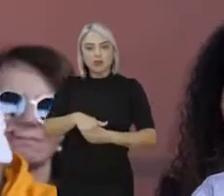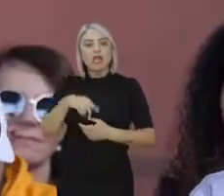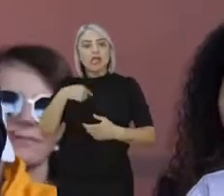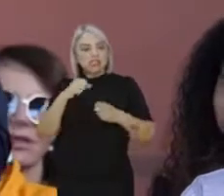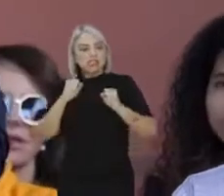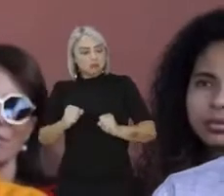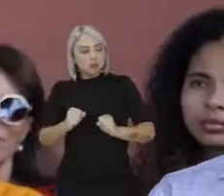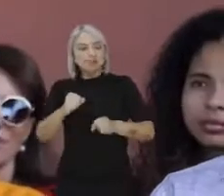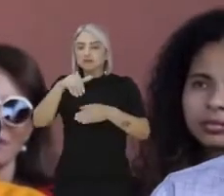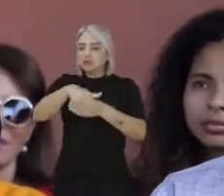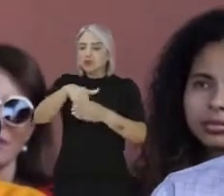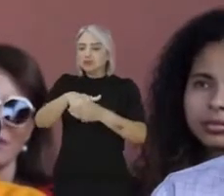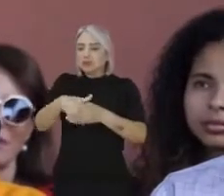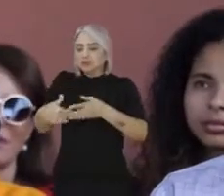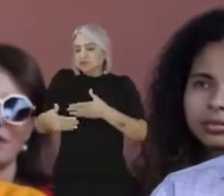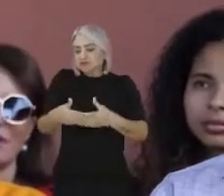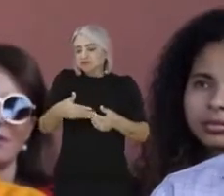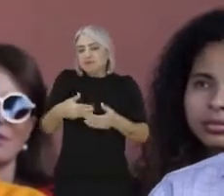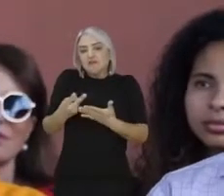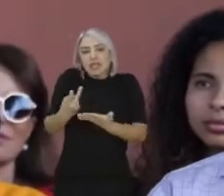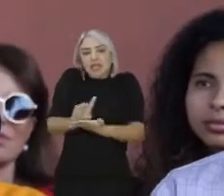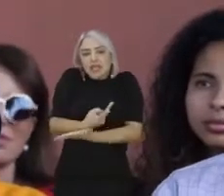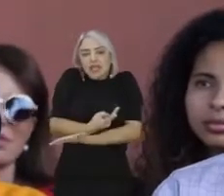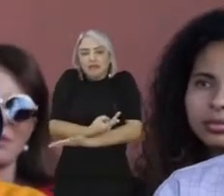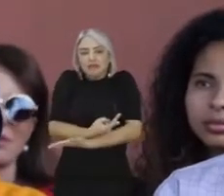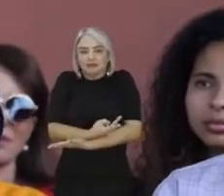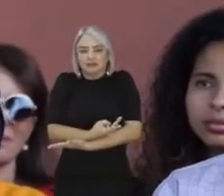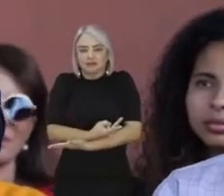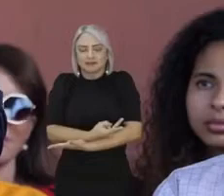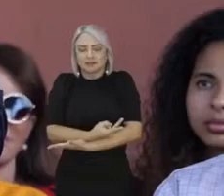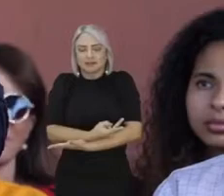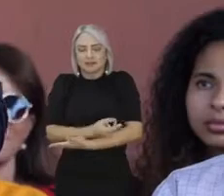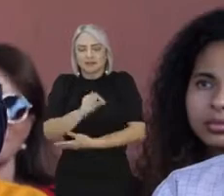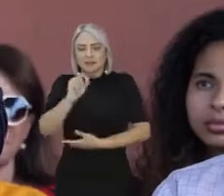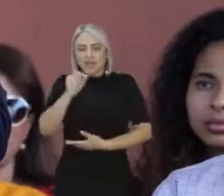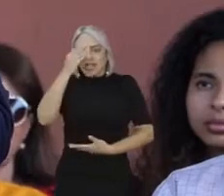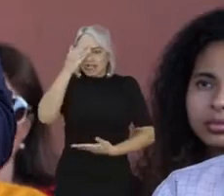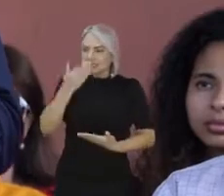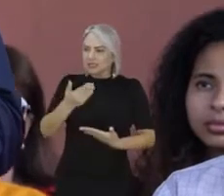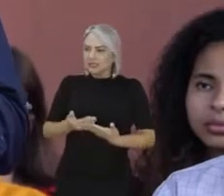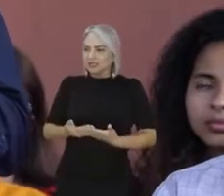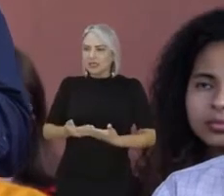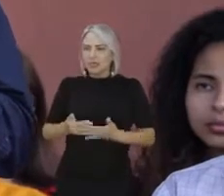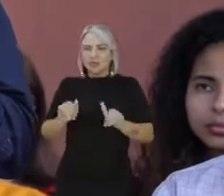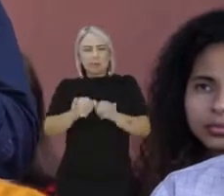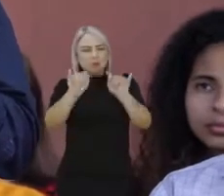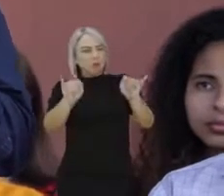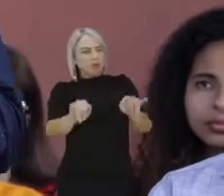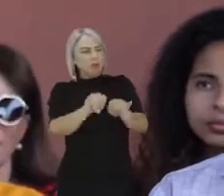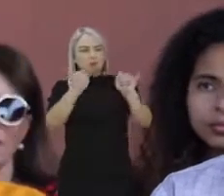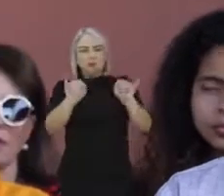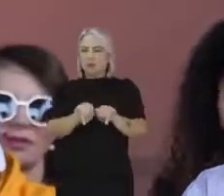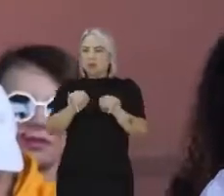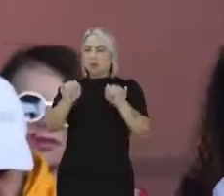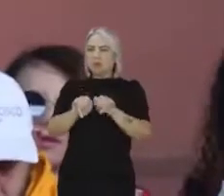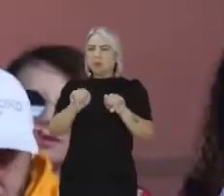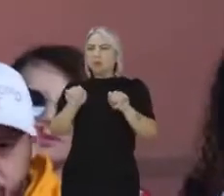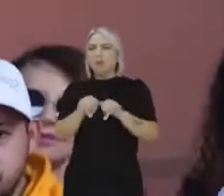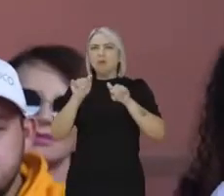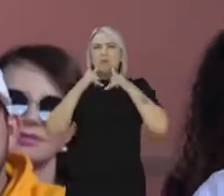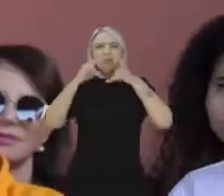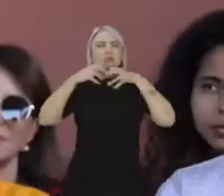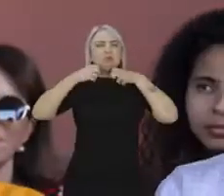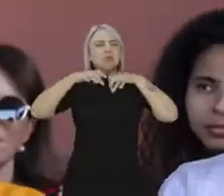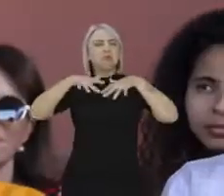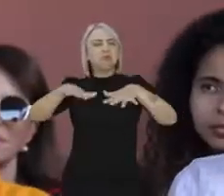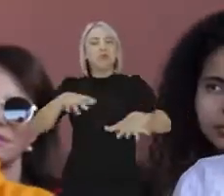forma equivocada, acreditando nas bobagens que se fala pelo mundo. Eu uma vez falei para o